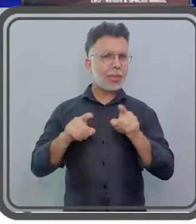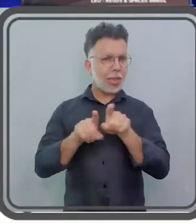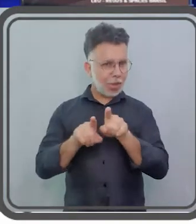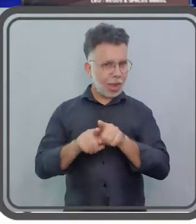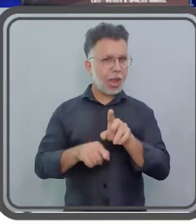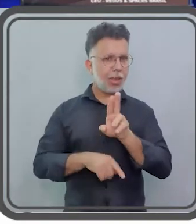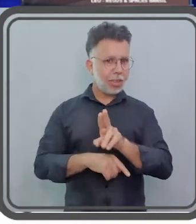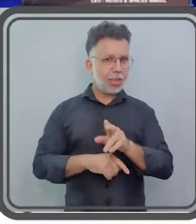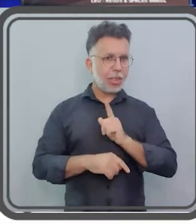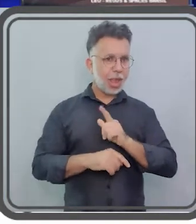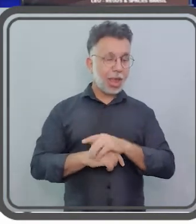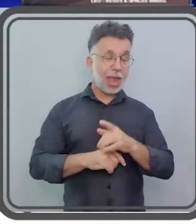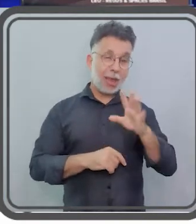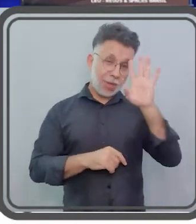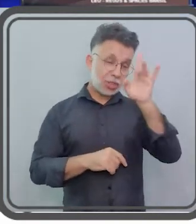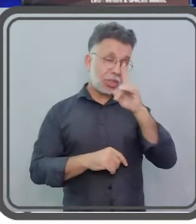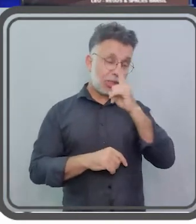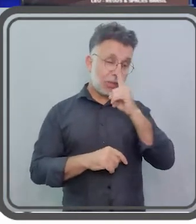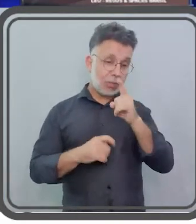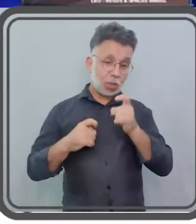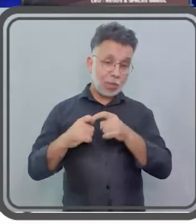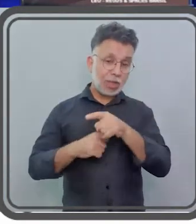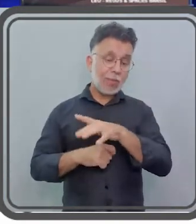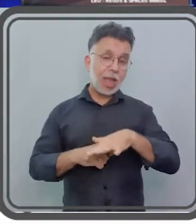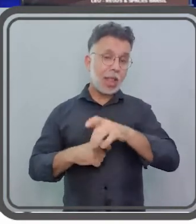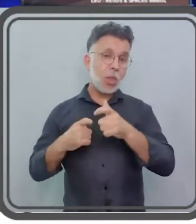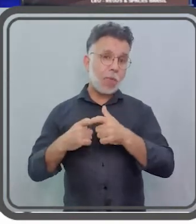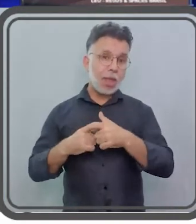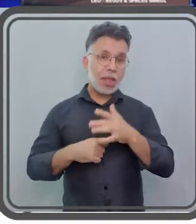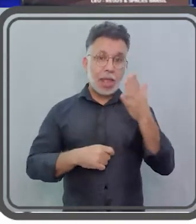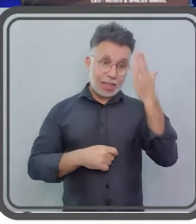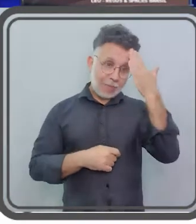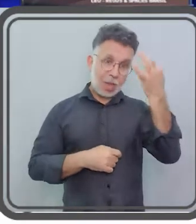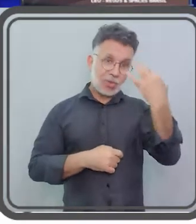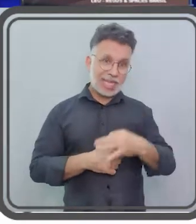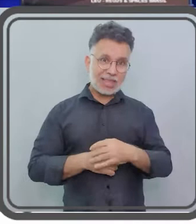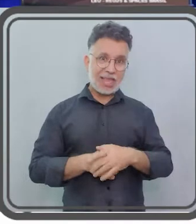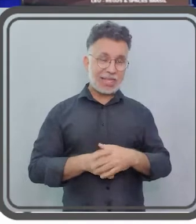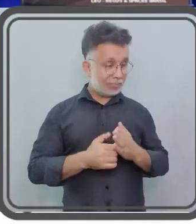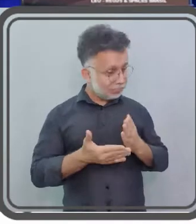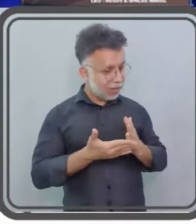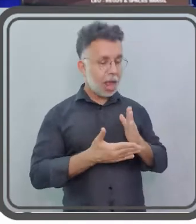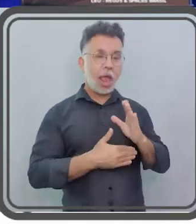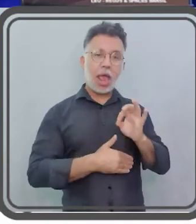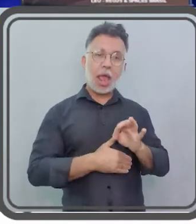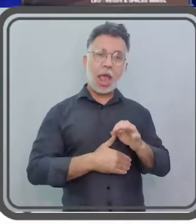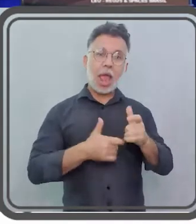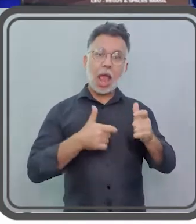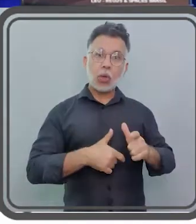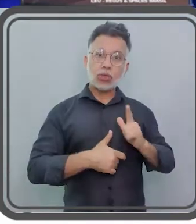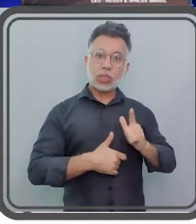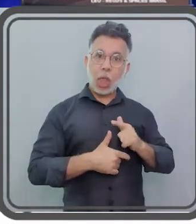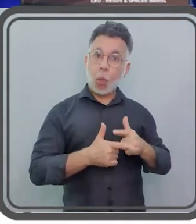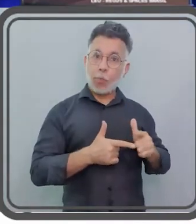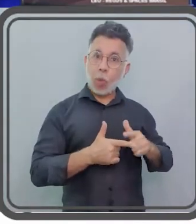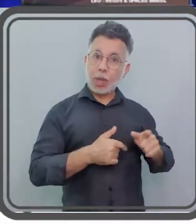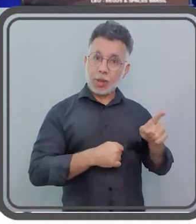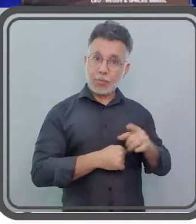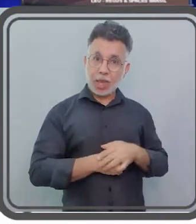porque imagina para um departamento médico saber com certeza, com assertividade, onde tem um problema de